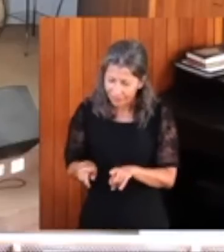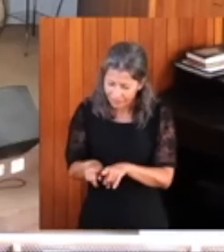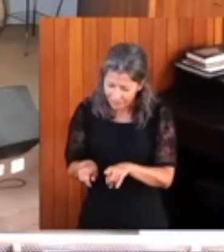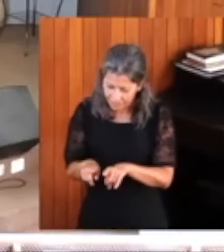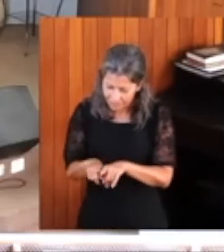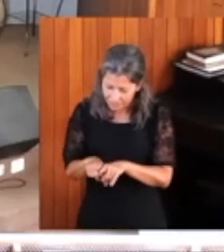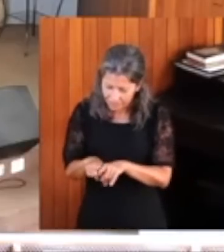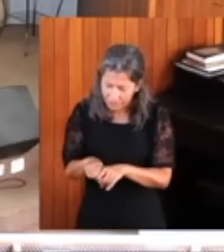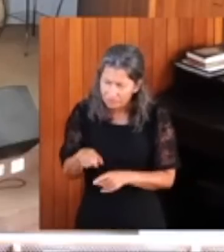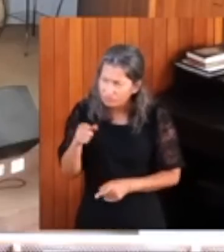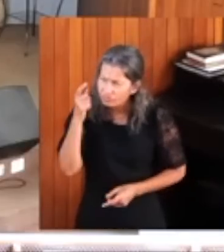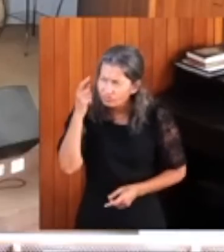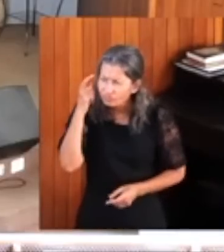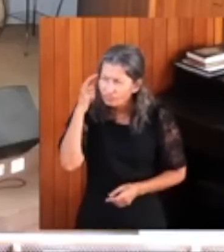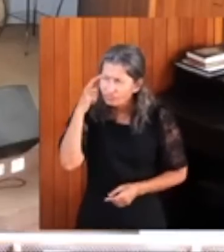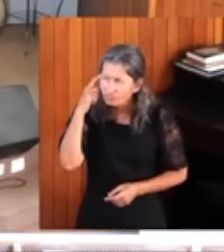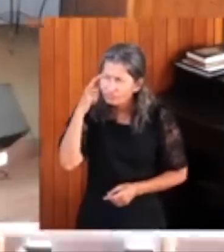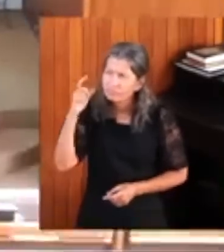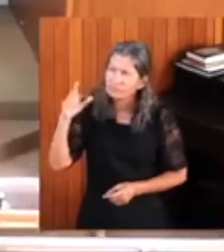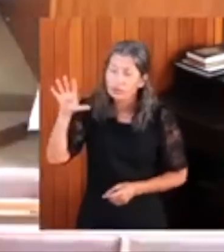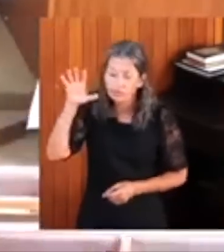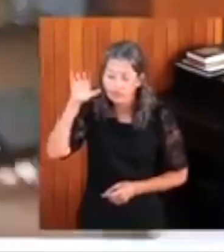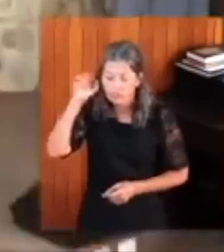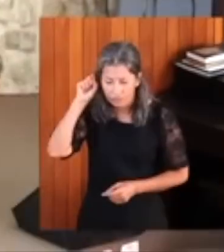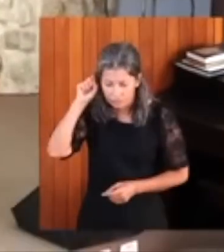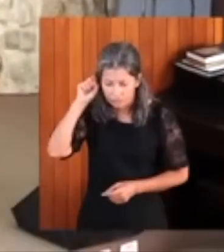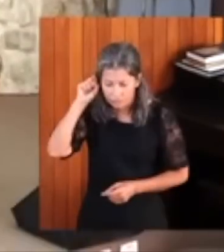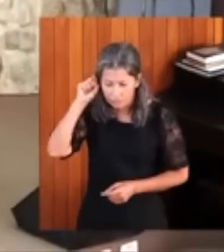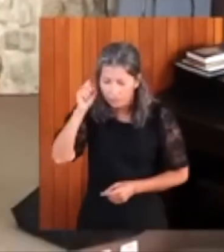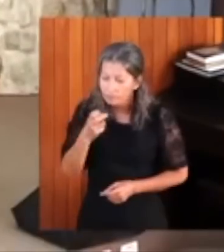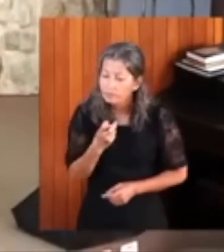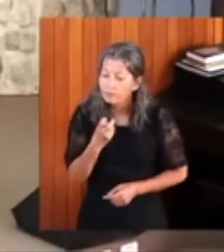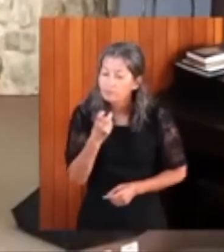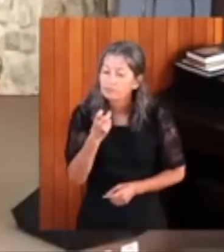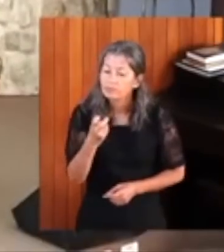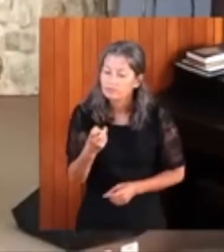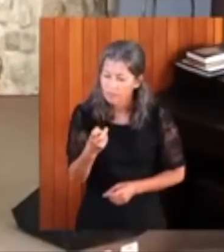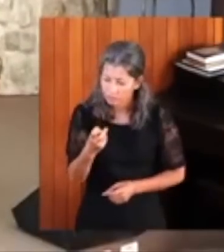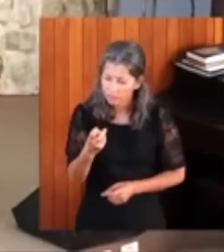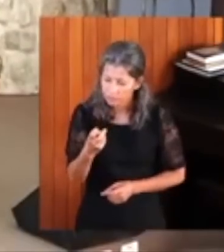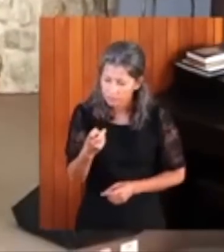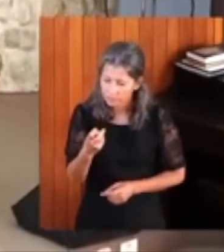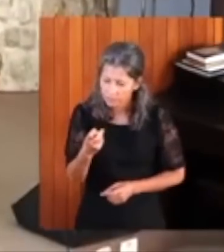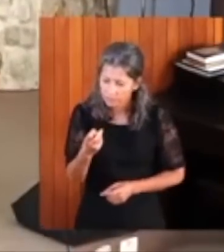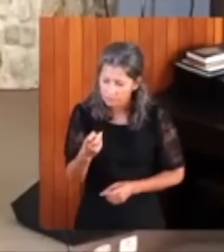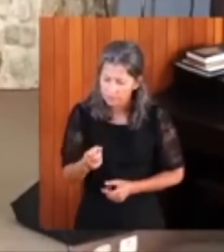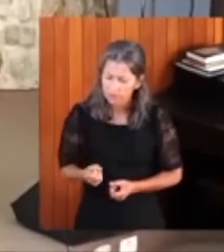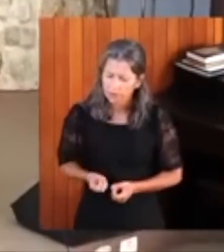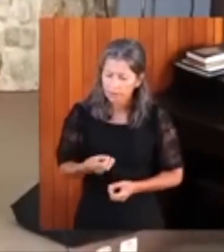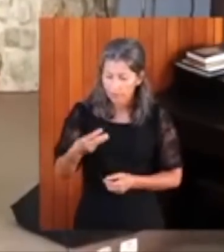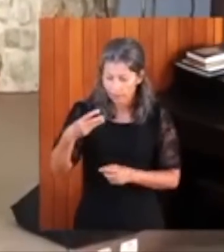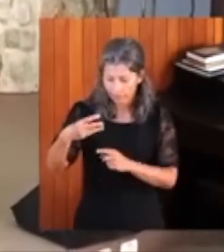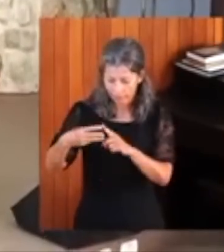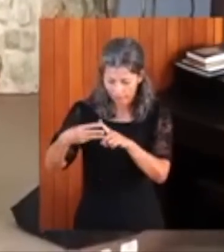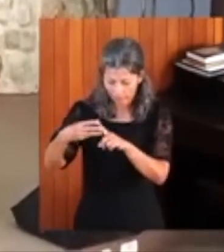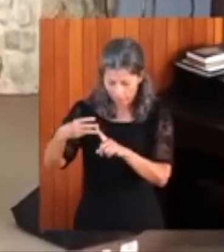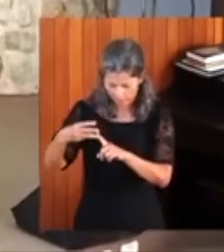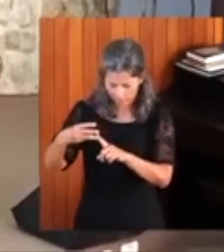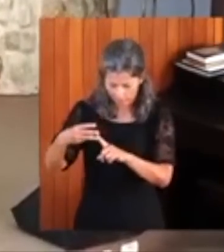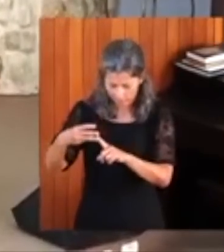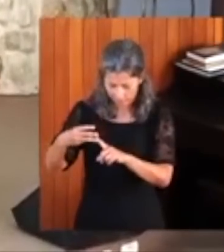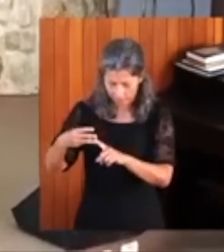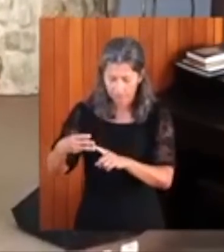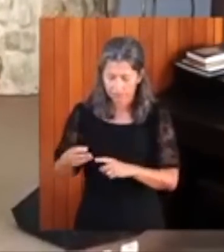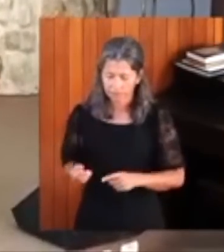no meio dos 4 seres viventes, dizendo: uma medida de trigo por 1 denário, 3 medidas de cevada por